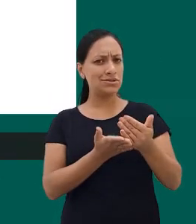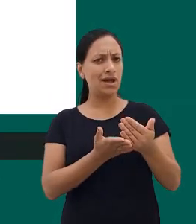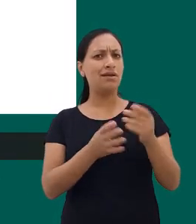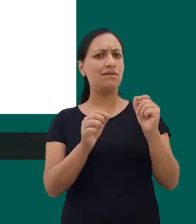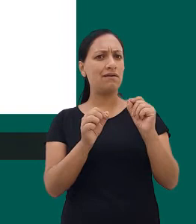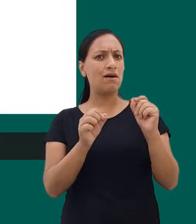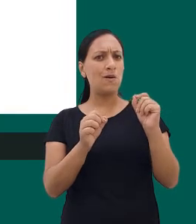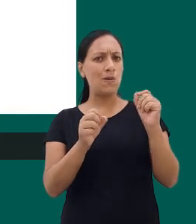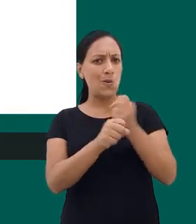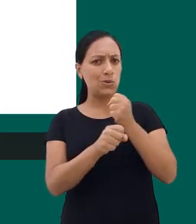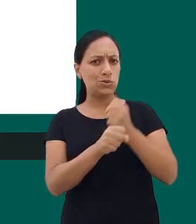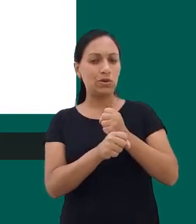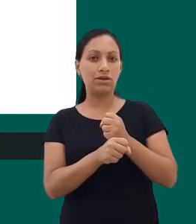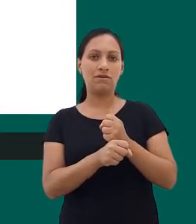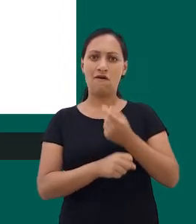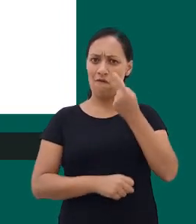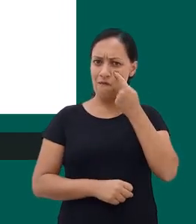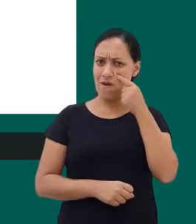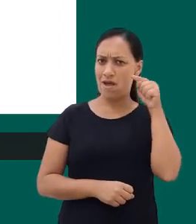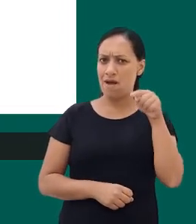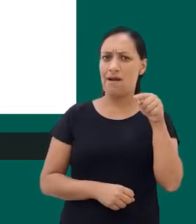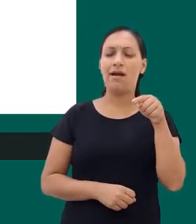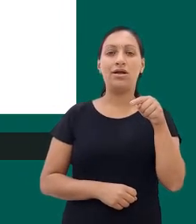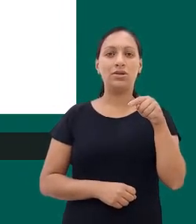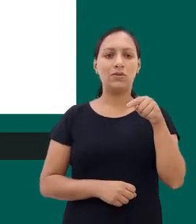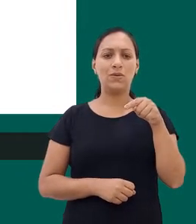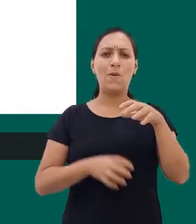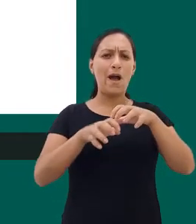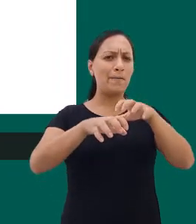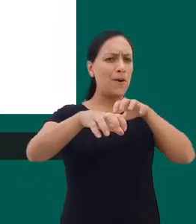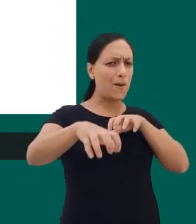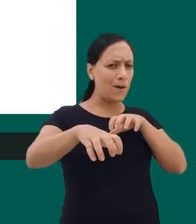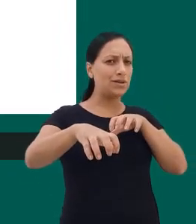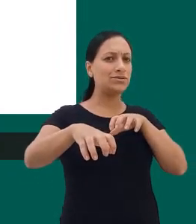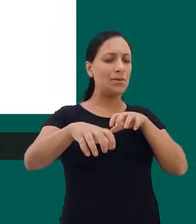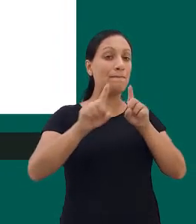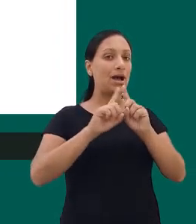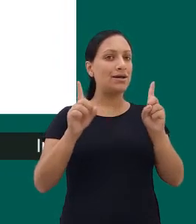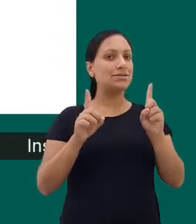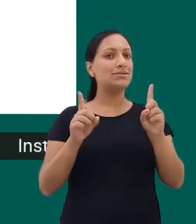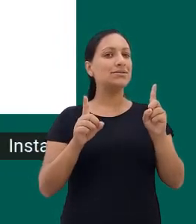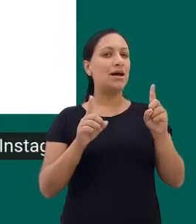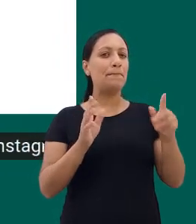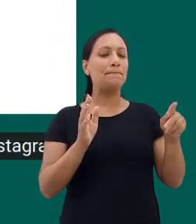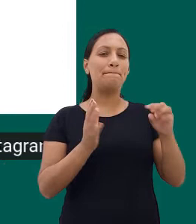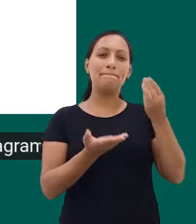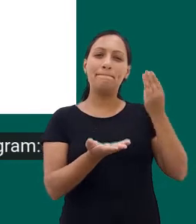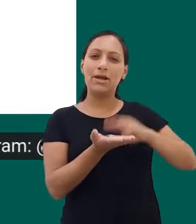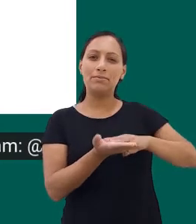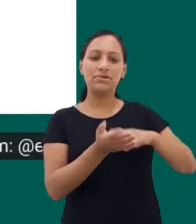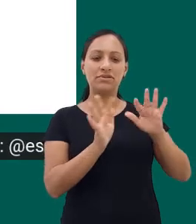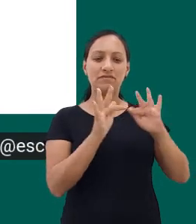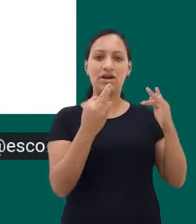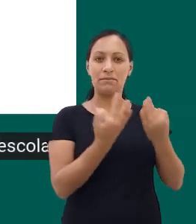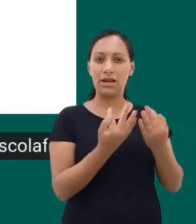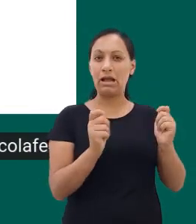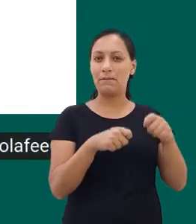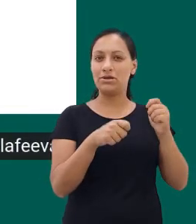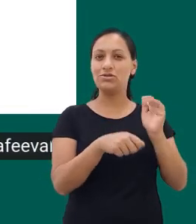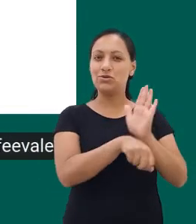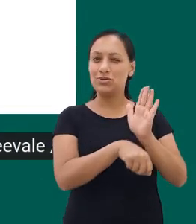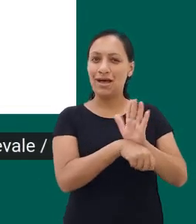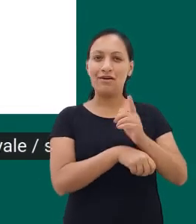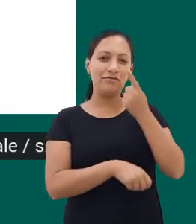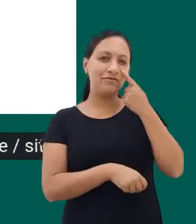gente estava no remoto e às vezes membros da família podem ajudar. Por acidente, esse membro da família apareceu na